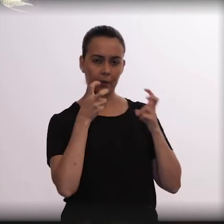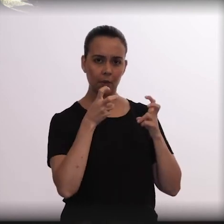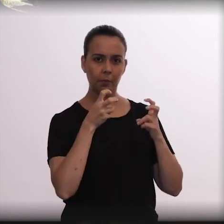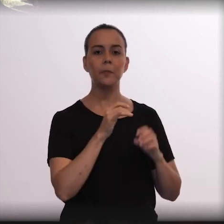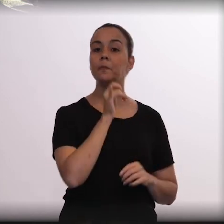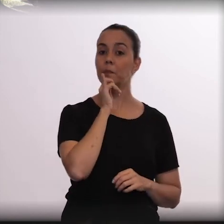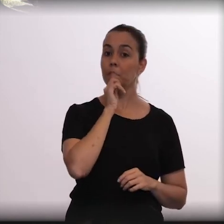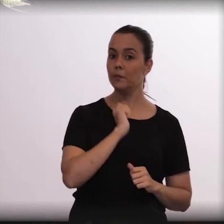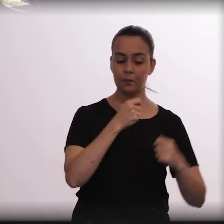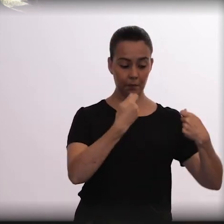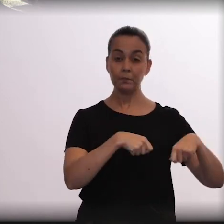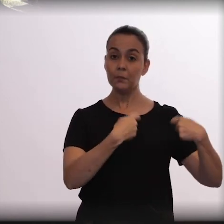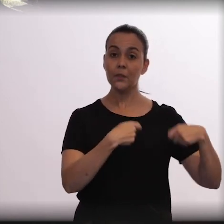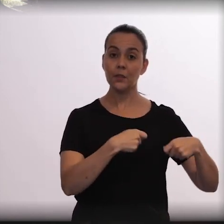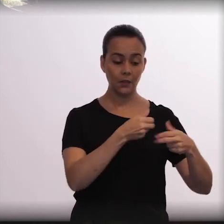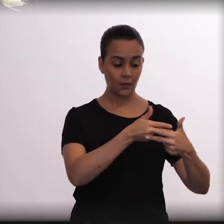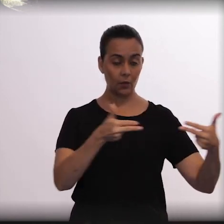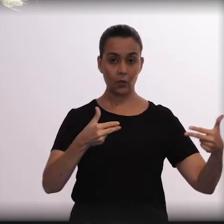Necessidade de realização pessoal,